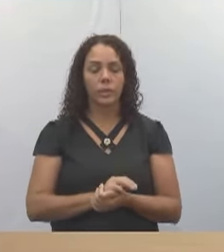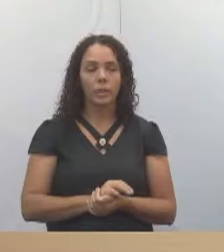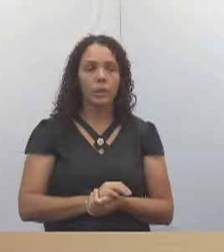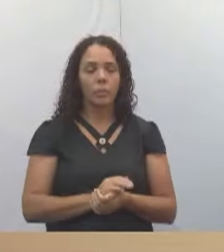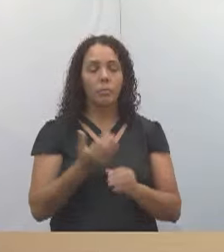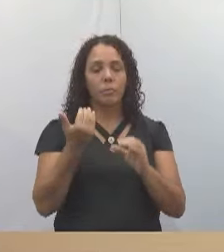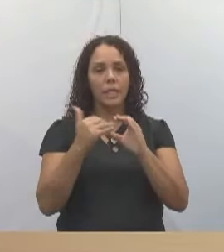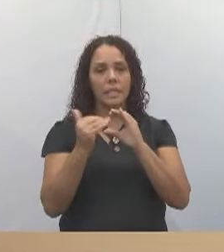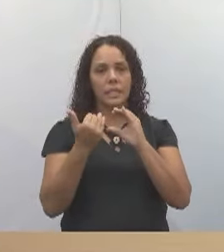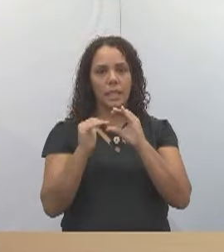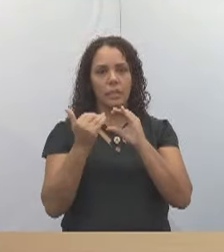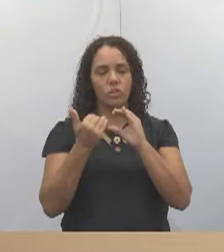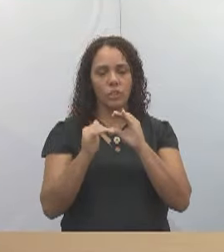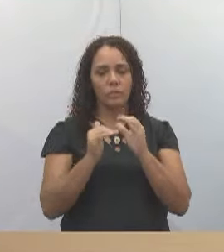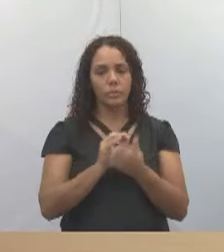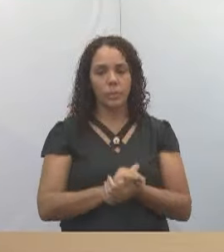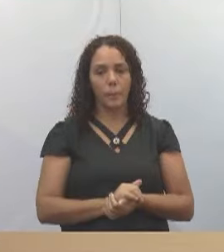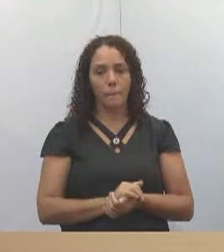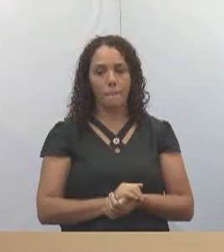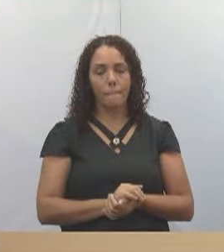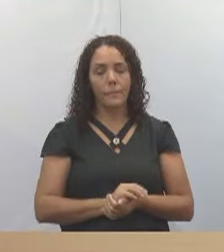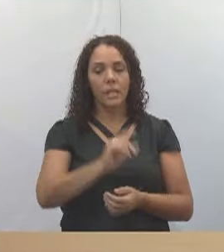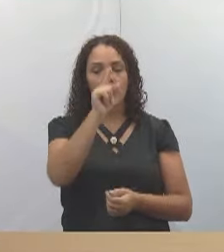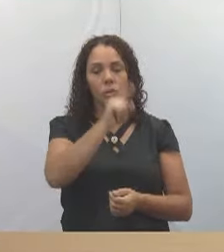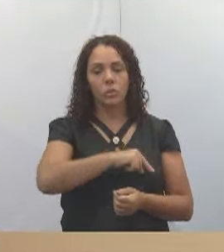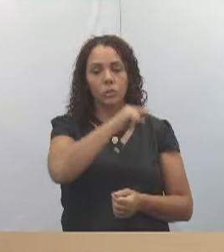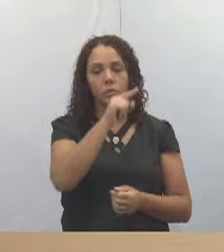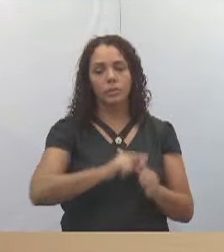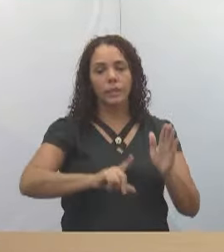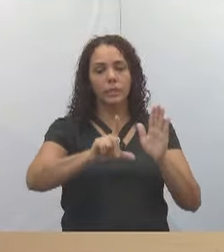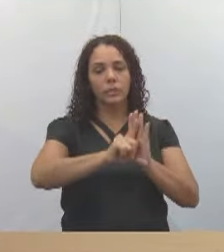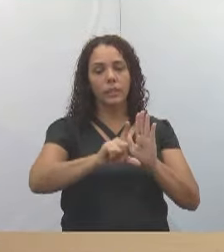lei referente ao processo número